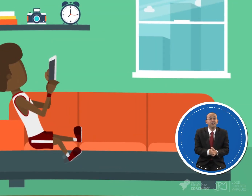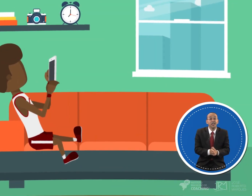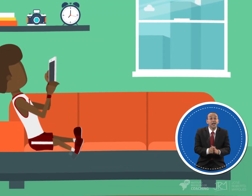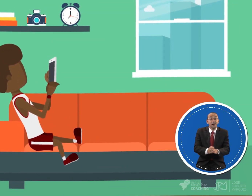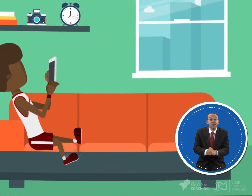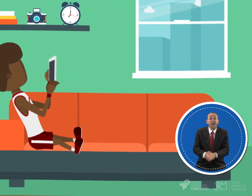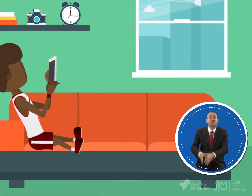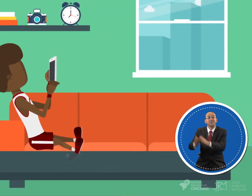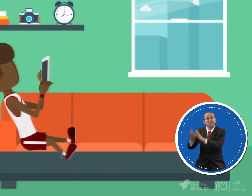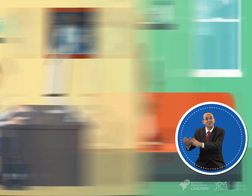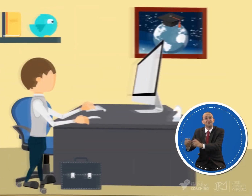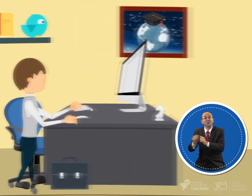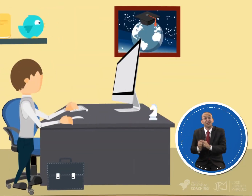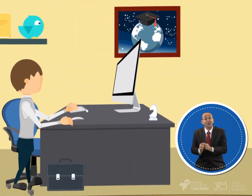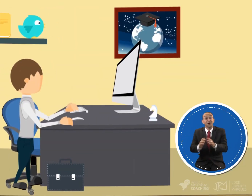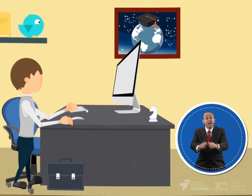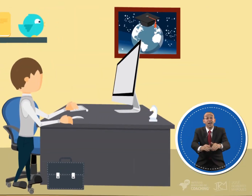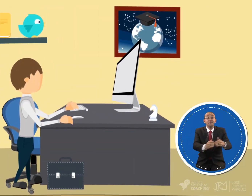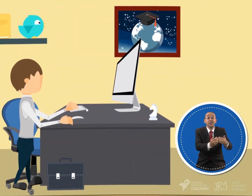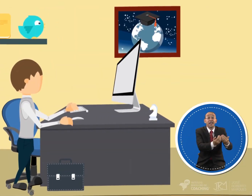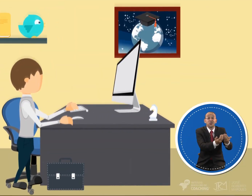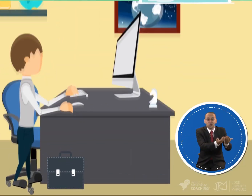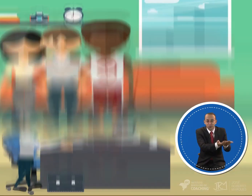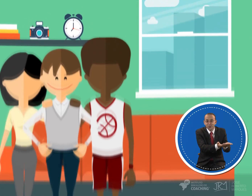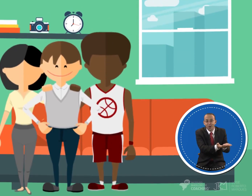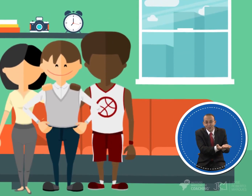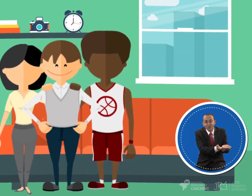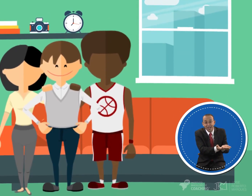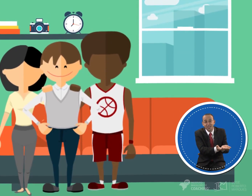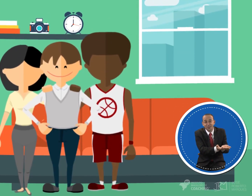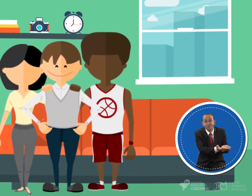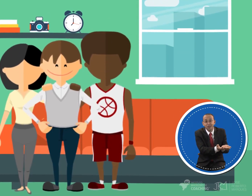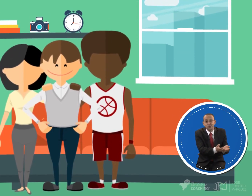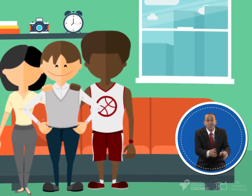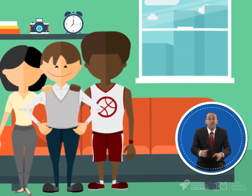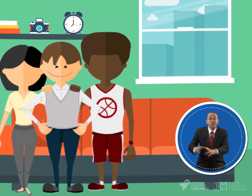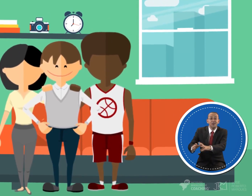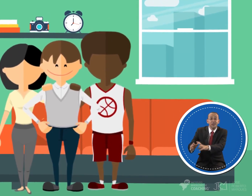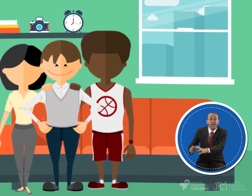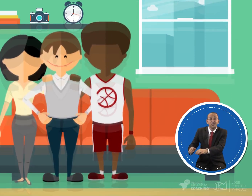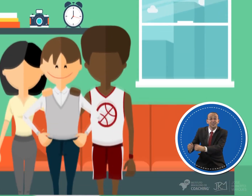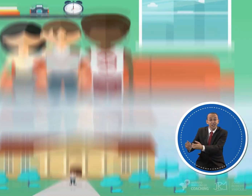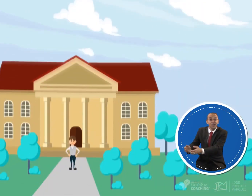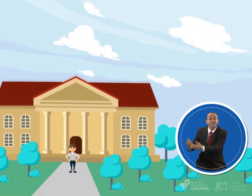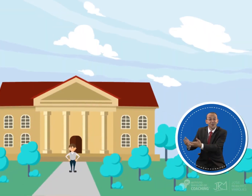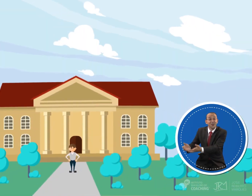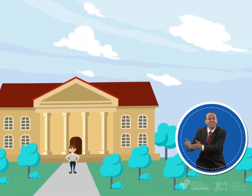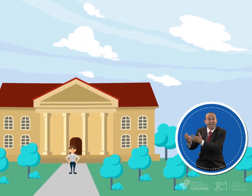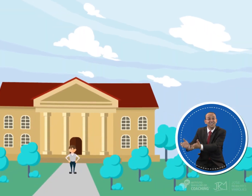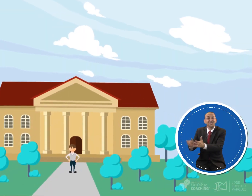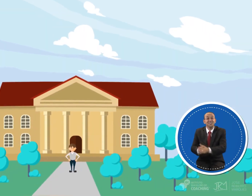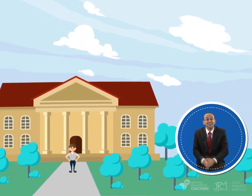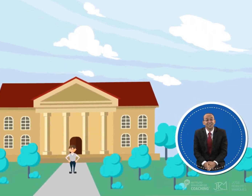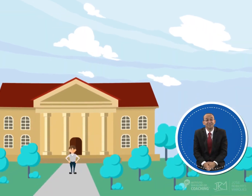pessoal ambiente profissional ambiente dos e o ambiente da nossa